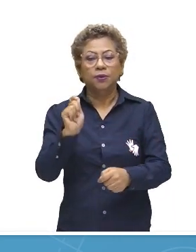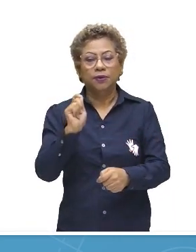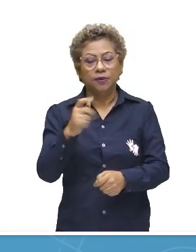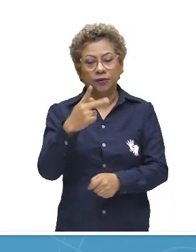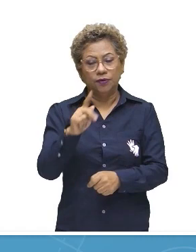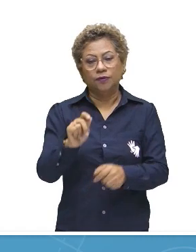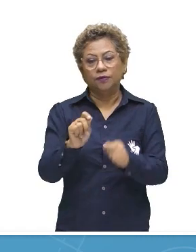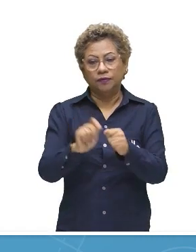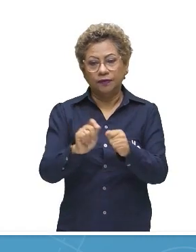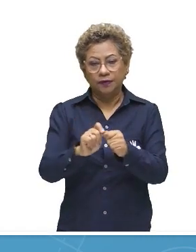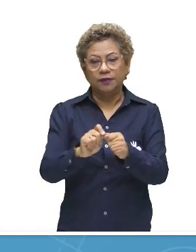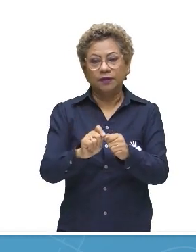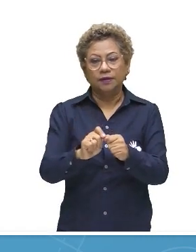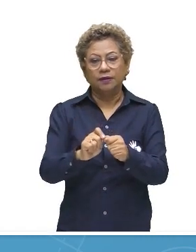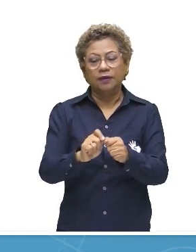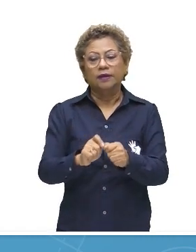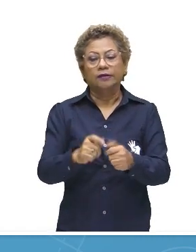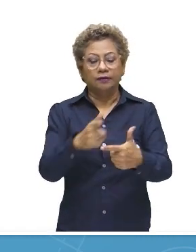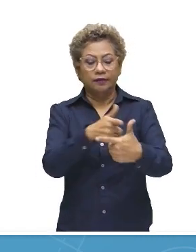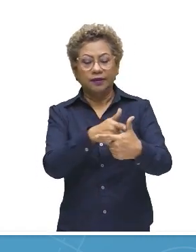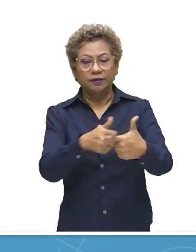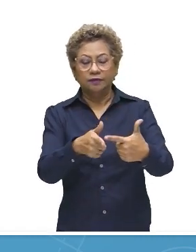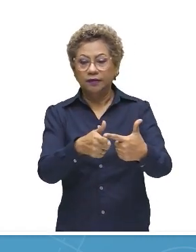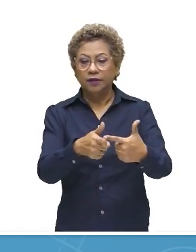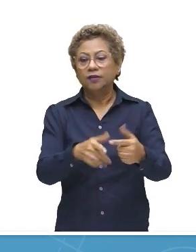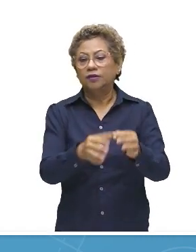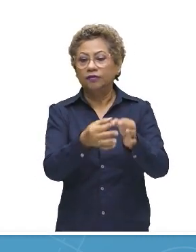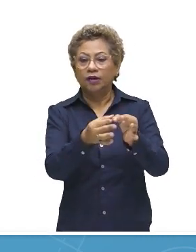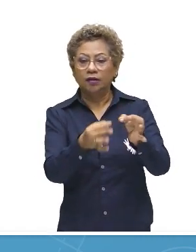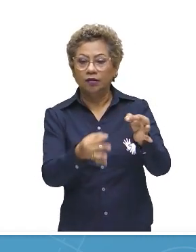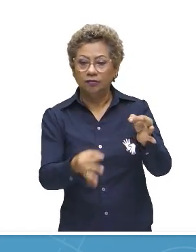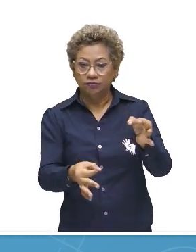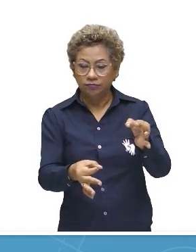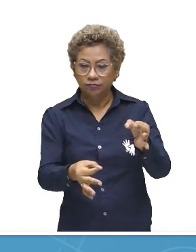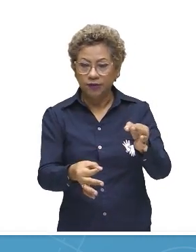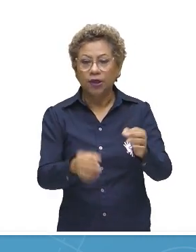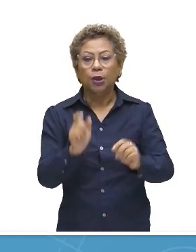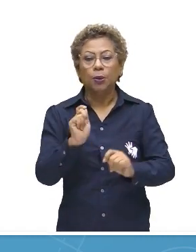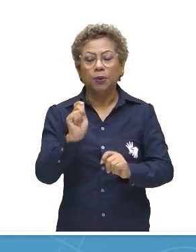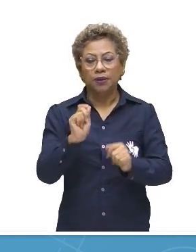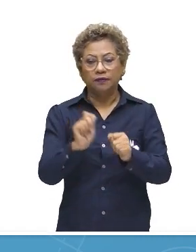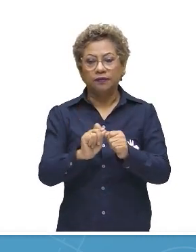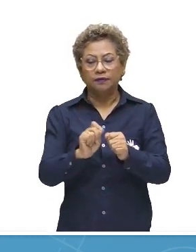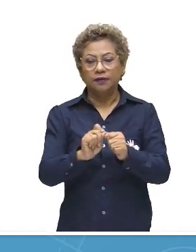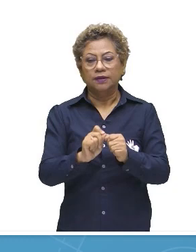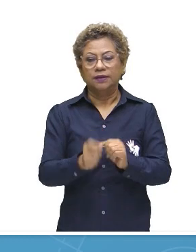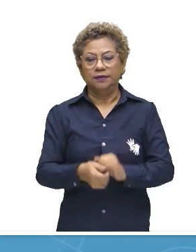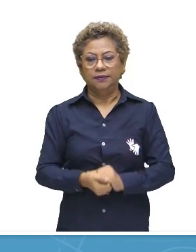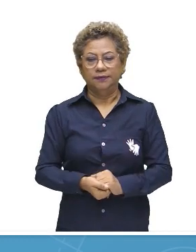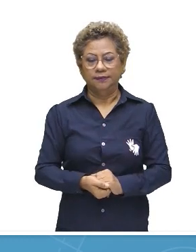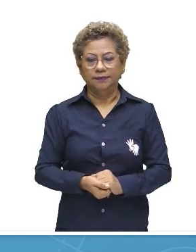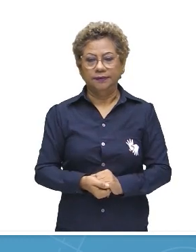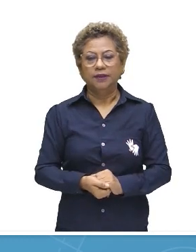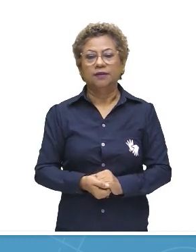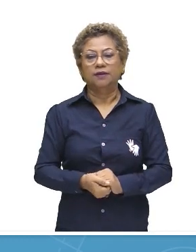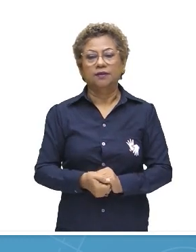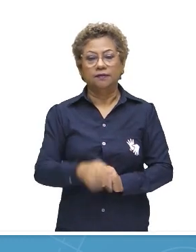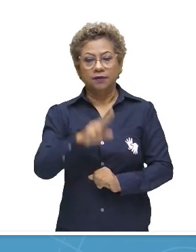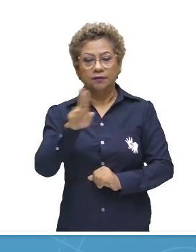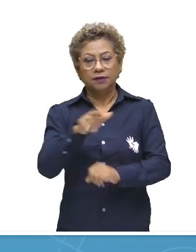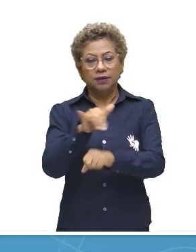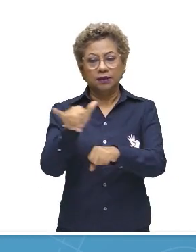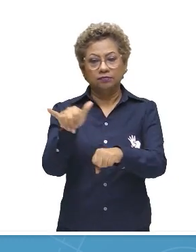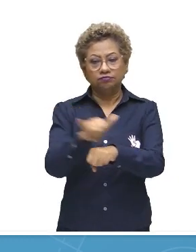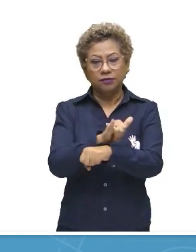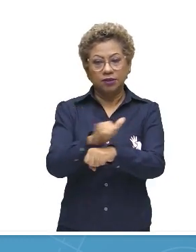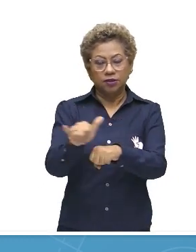esses números aqui, vai dar um pouquinho de trabalho também. Então, nesse caso, a gente pode usar uma outra técnica para